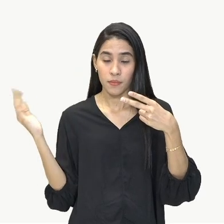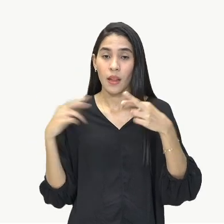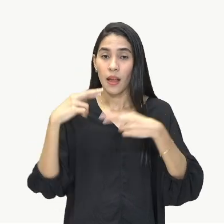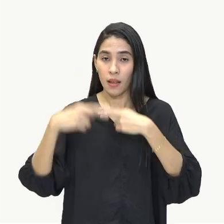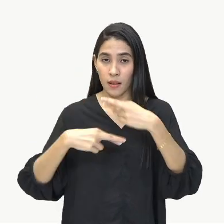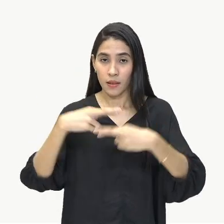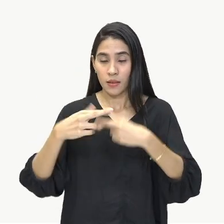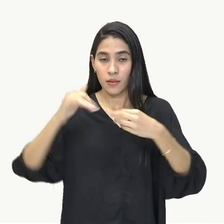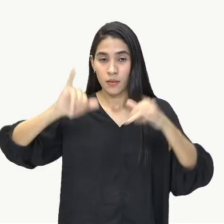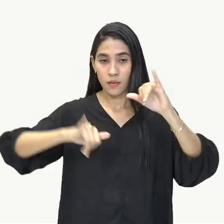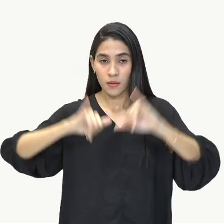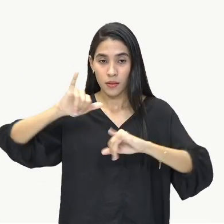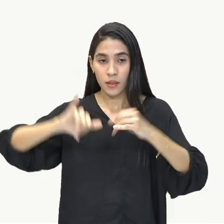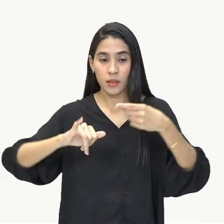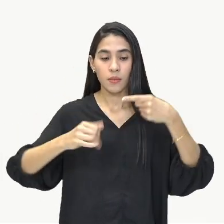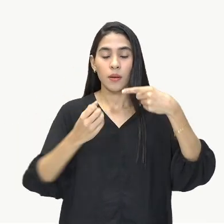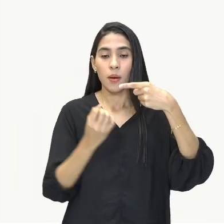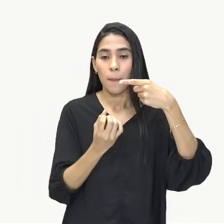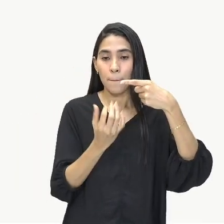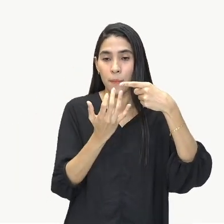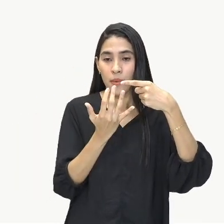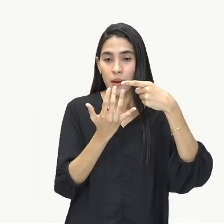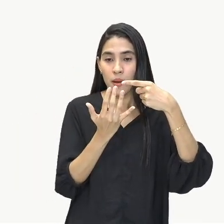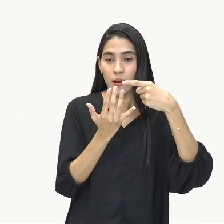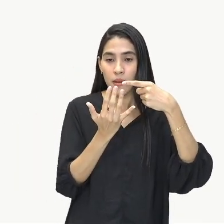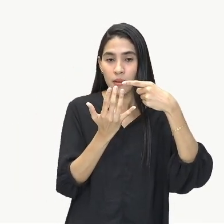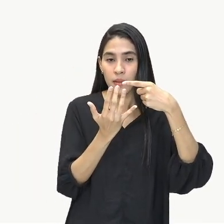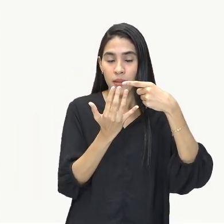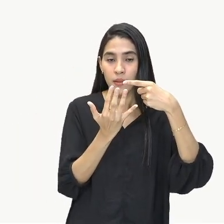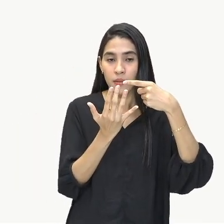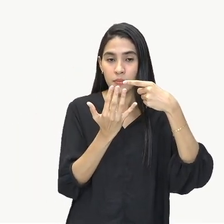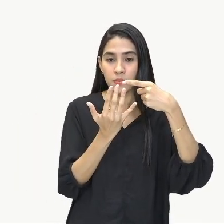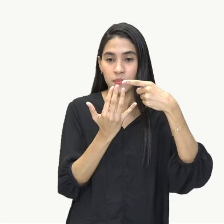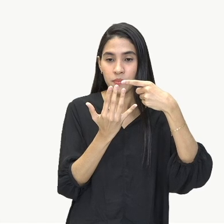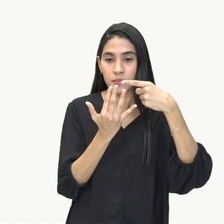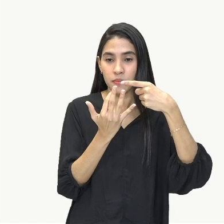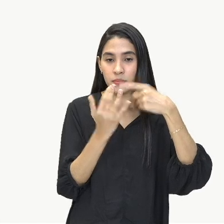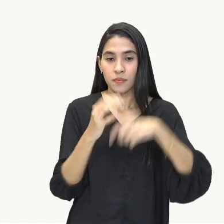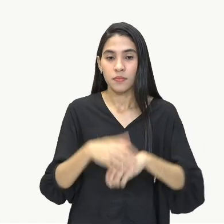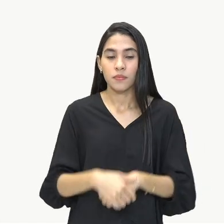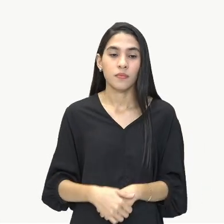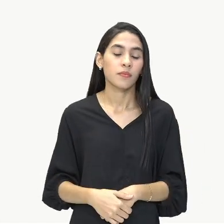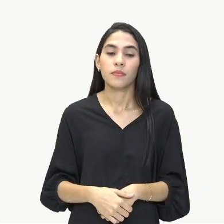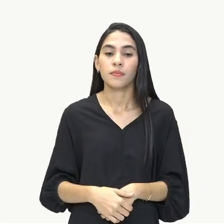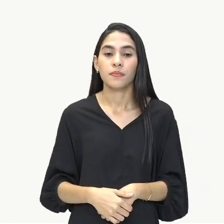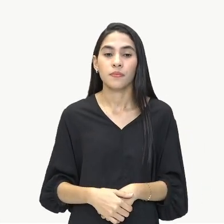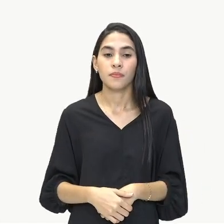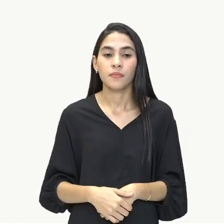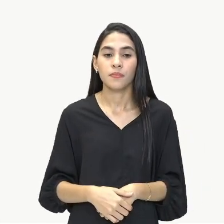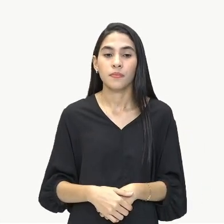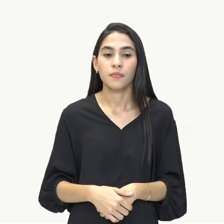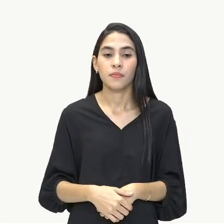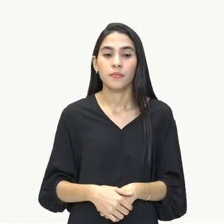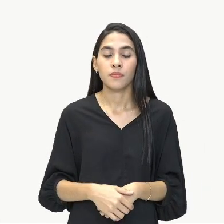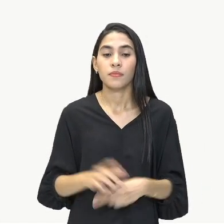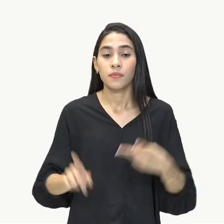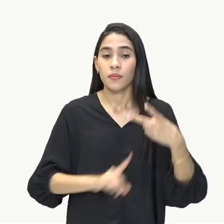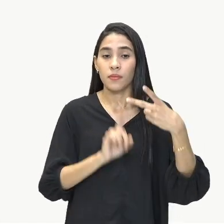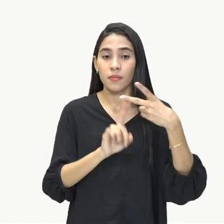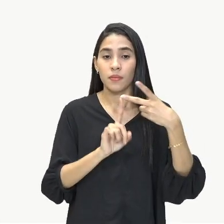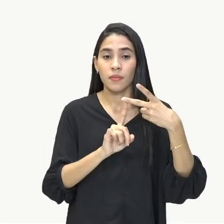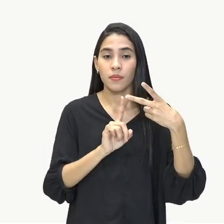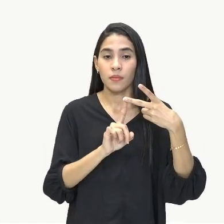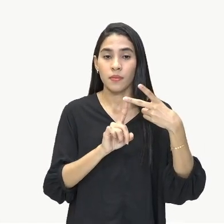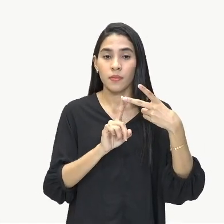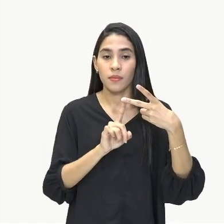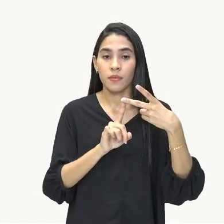primeira é a queima do palito de fósforo. E a outra reação